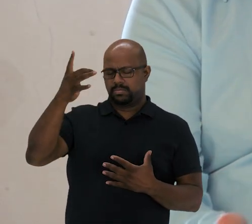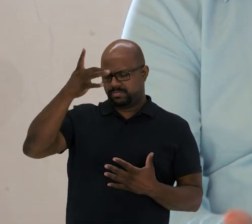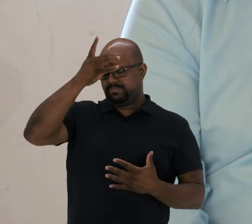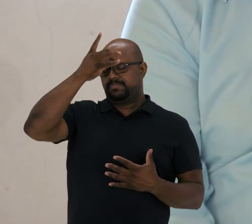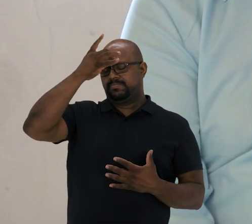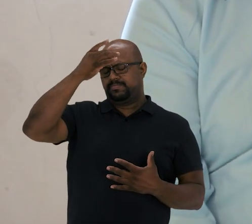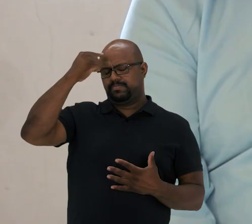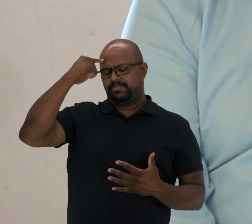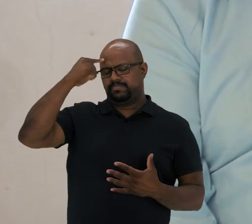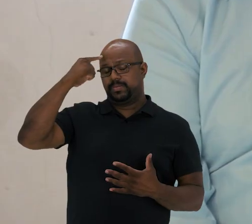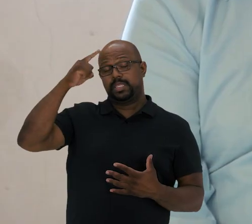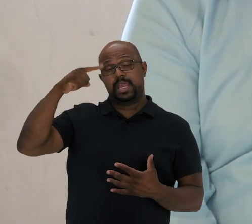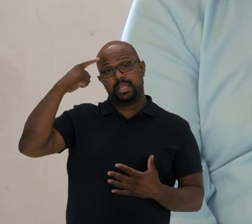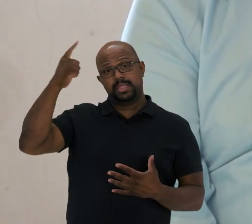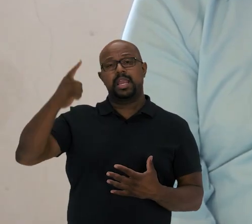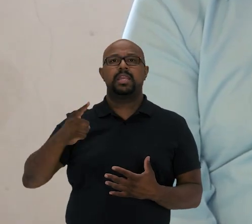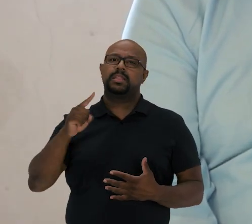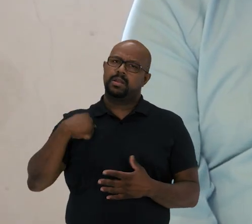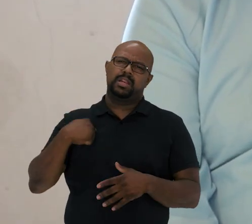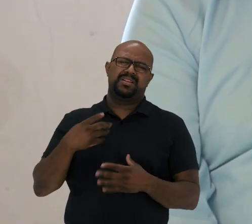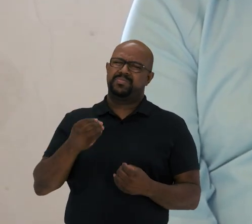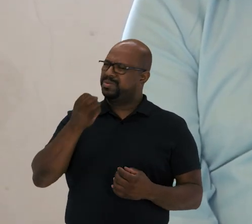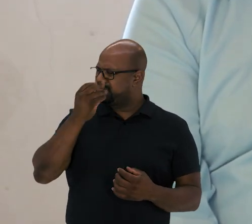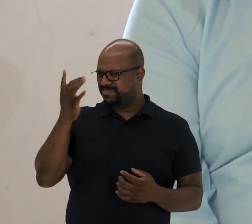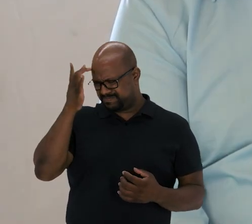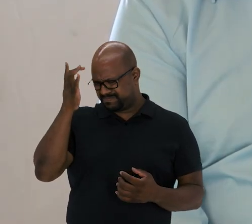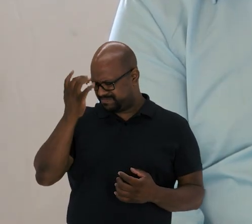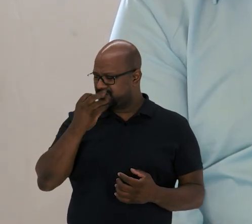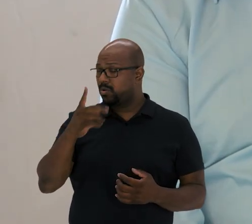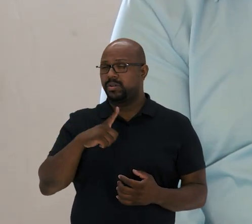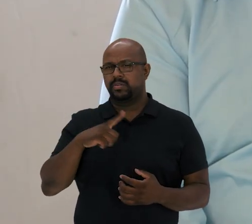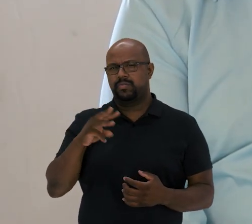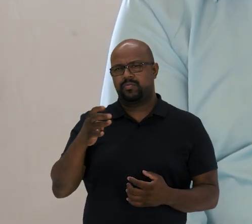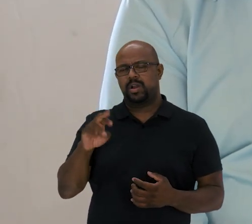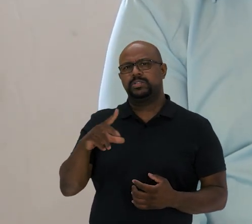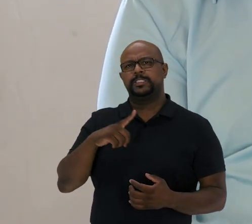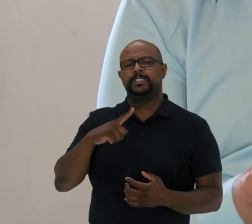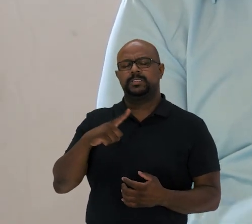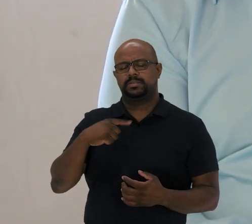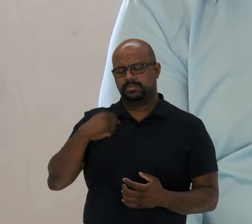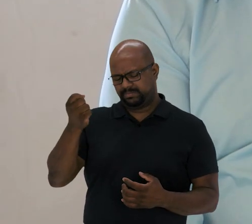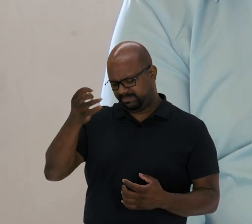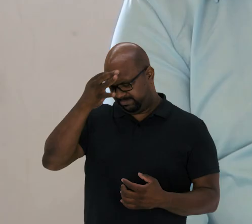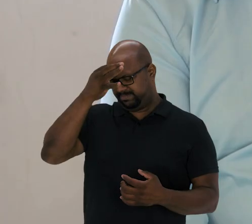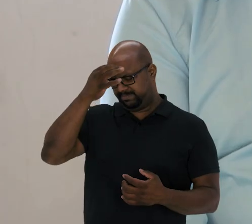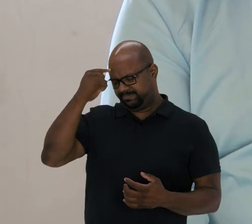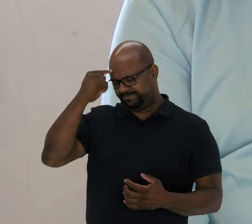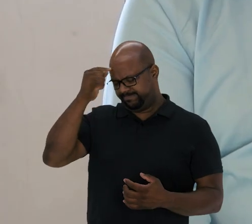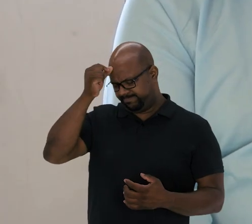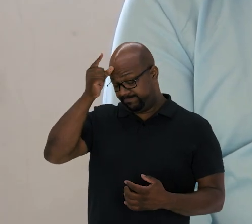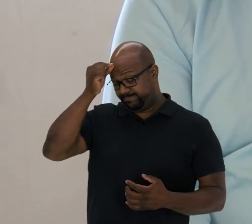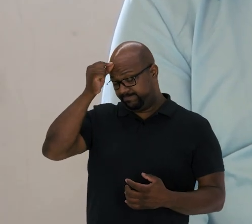da intuição, que é aquela ideia. E ele era muito bom nisso. O Walter tinha esse insight, assim,